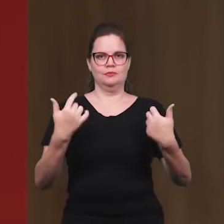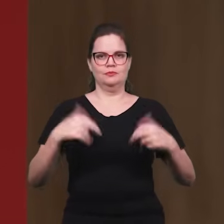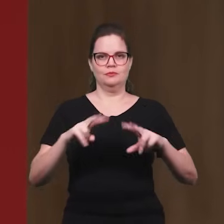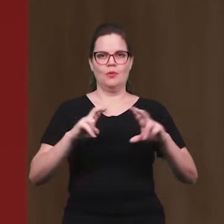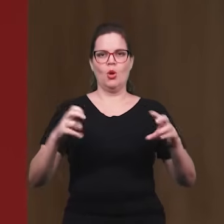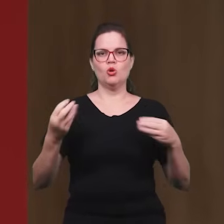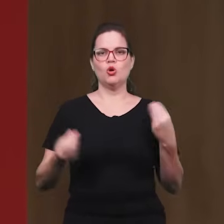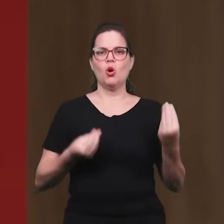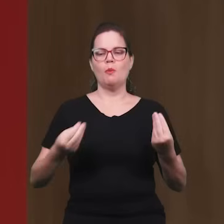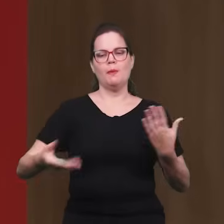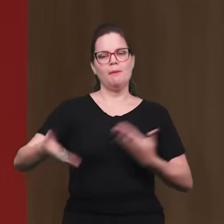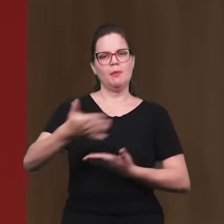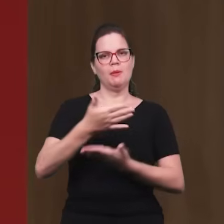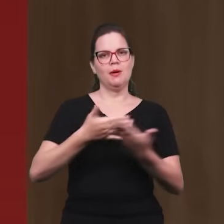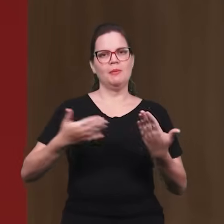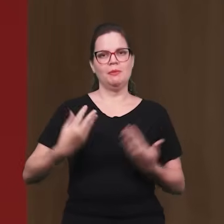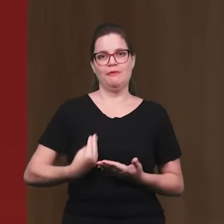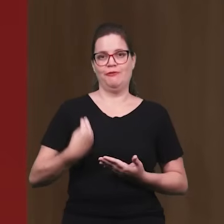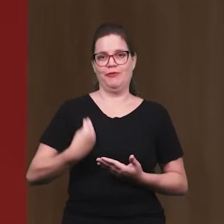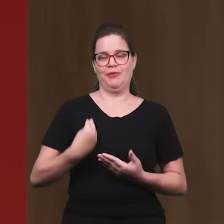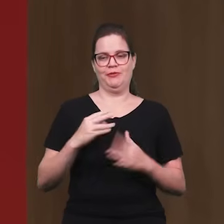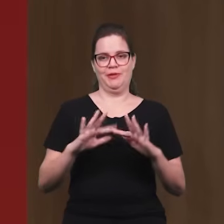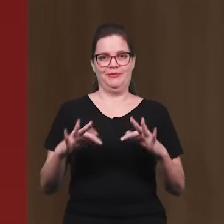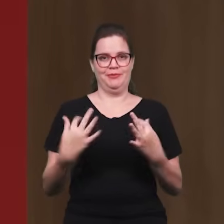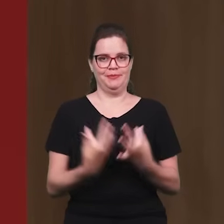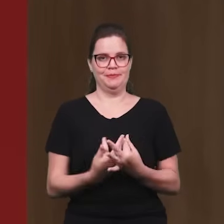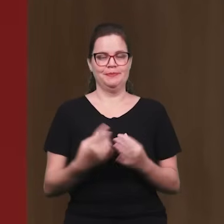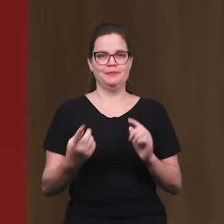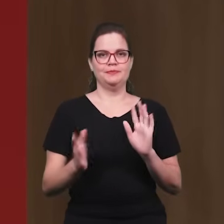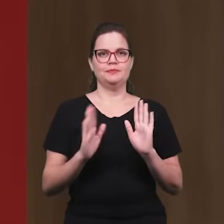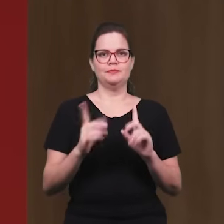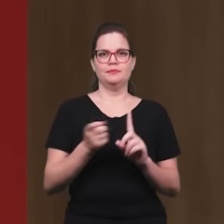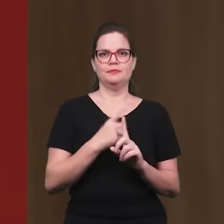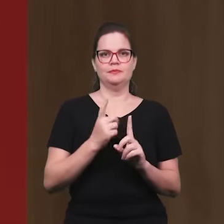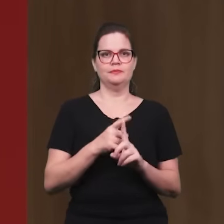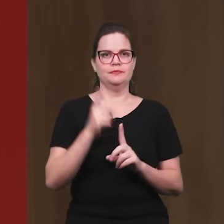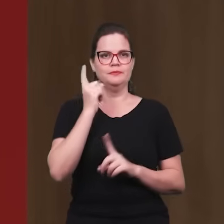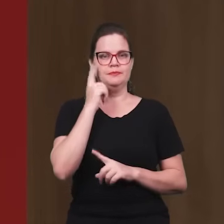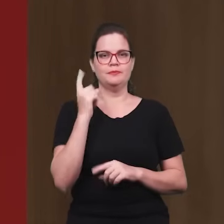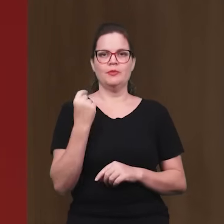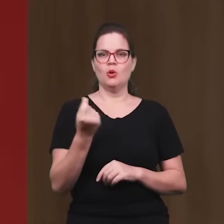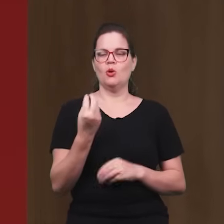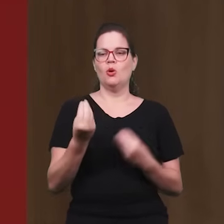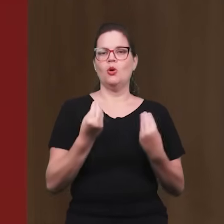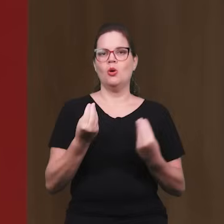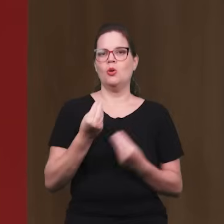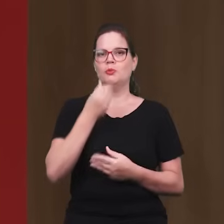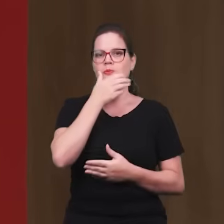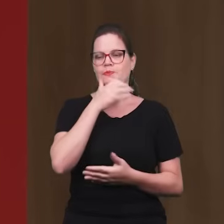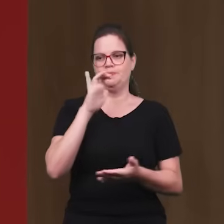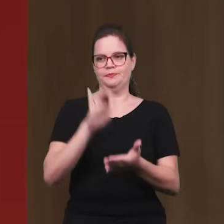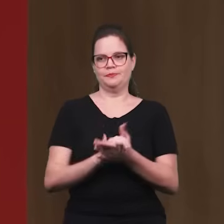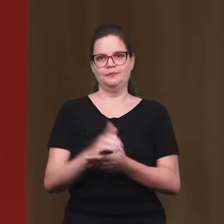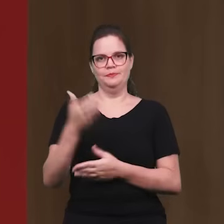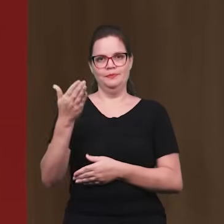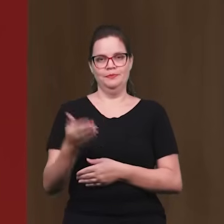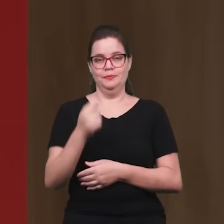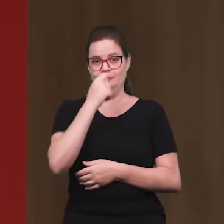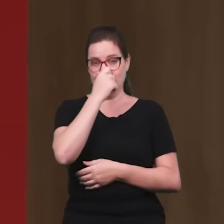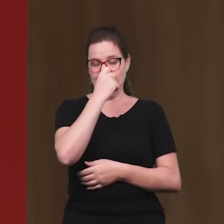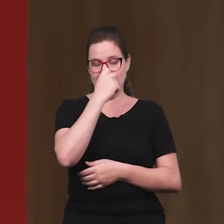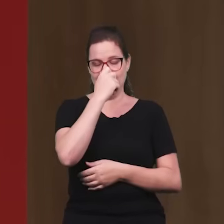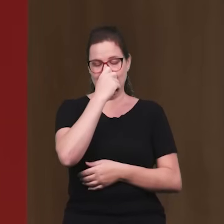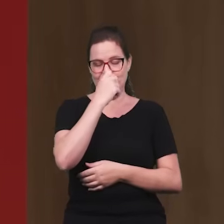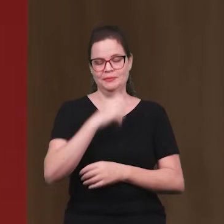esse convívio em família. E o primeiro que nós vamos ver é com os nossos maridos. E o